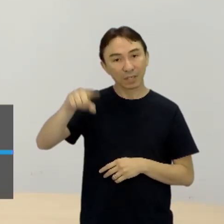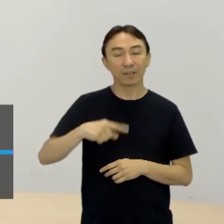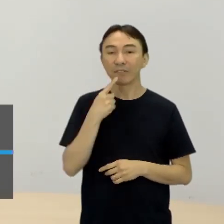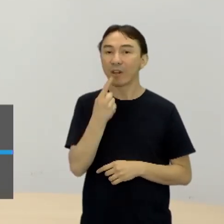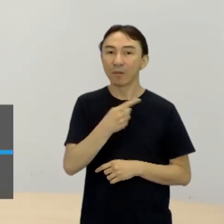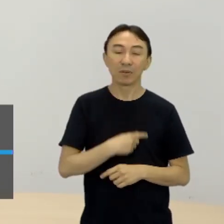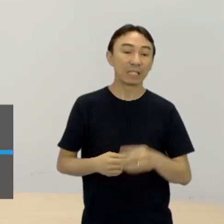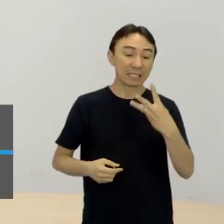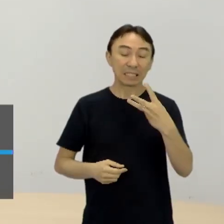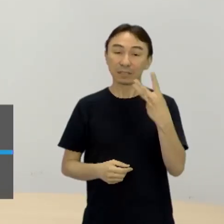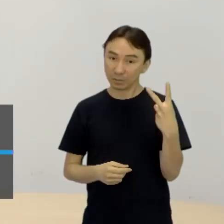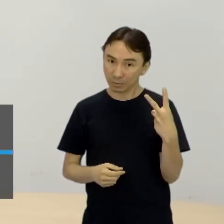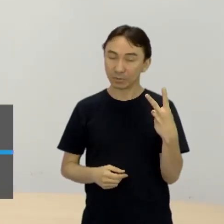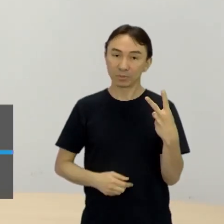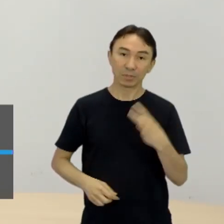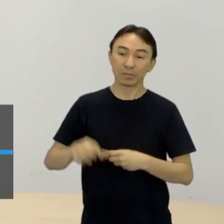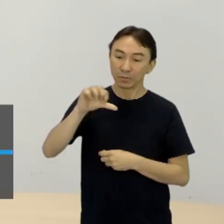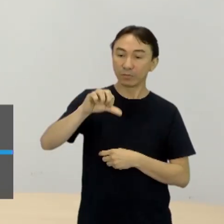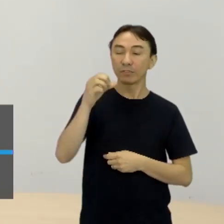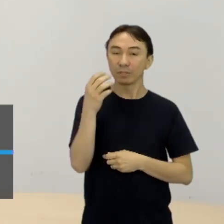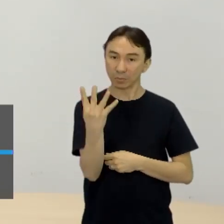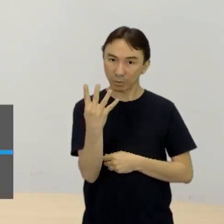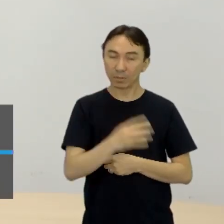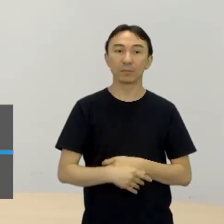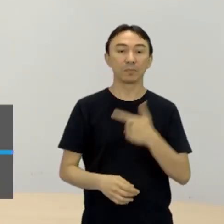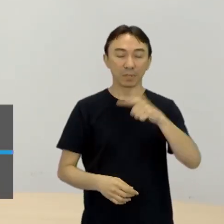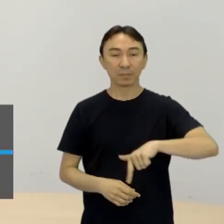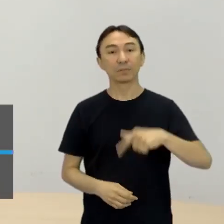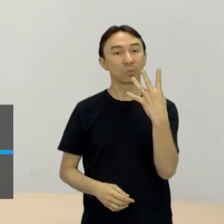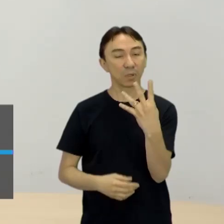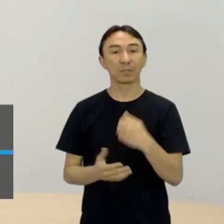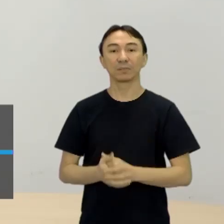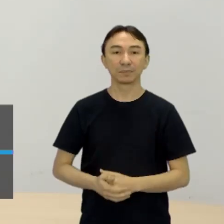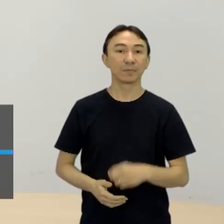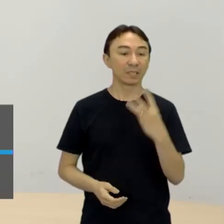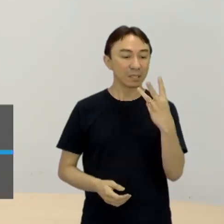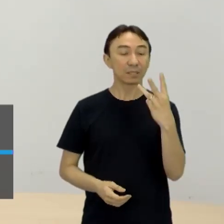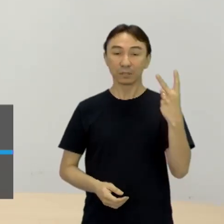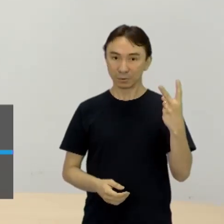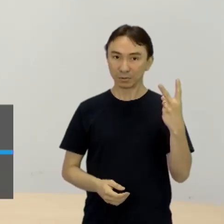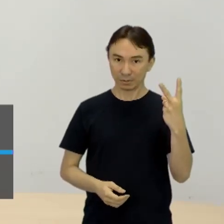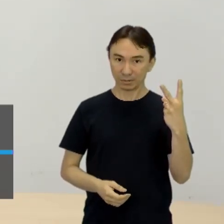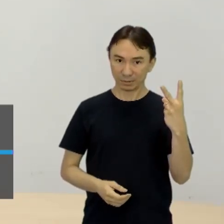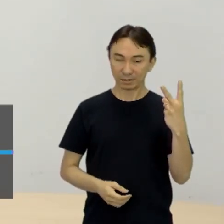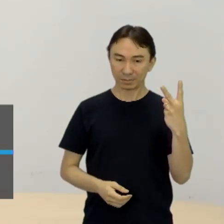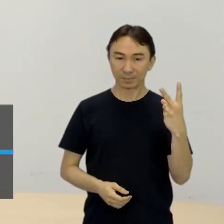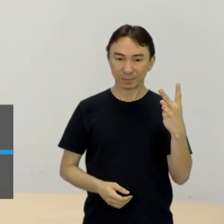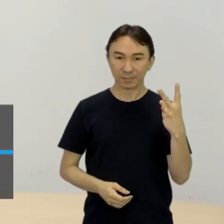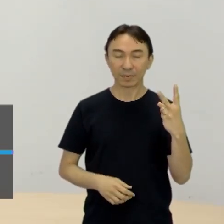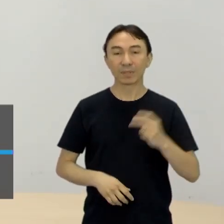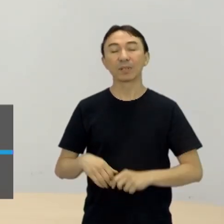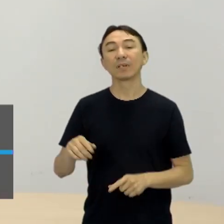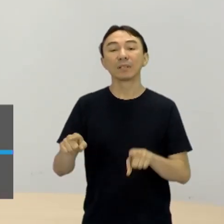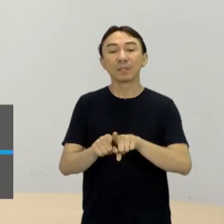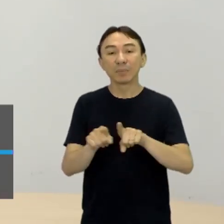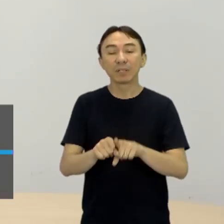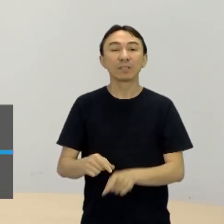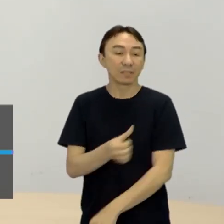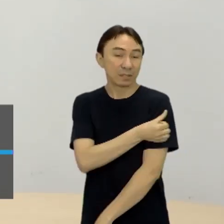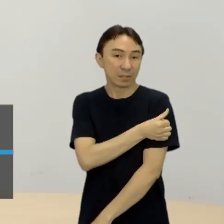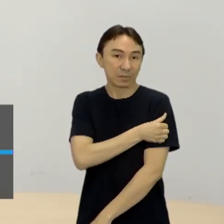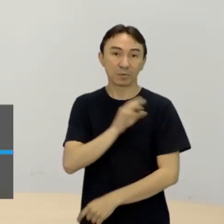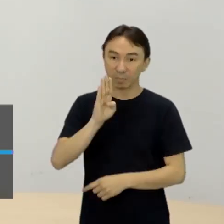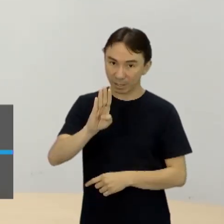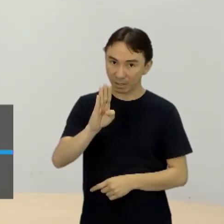4. A Escola Antônio Lisboa está dizendo 32 na letra A. O professor João Paulino com os alunos do 6º B